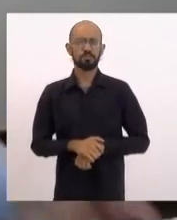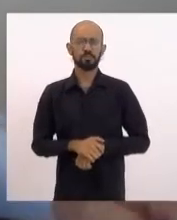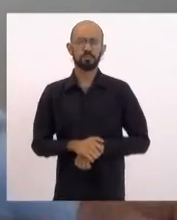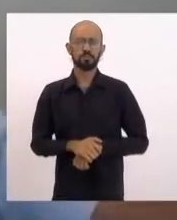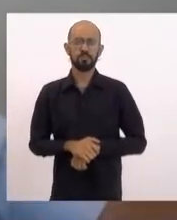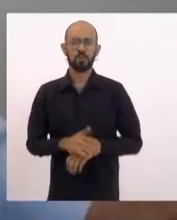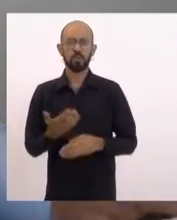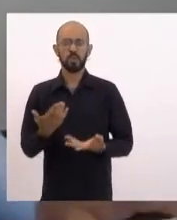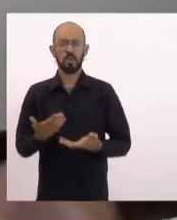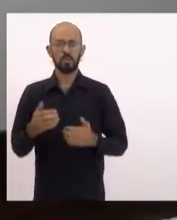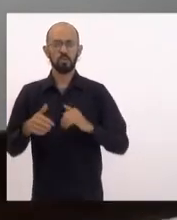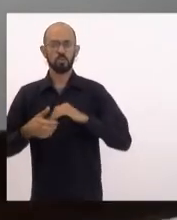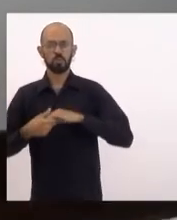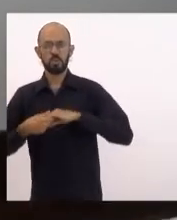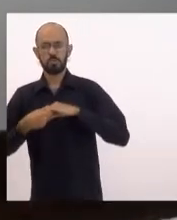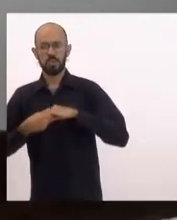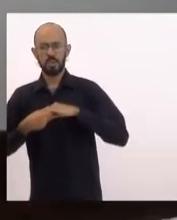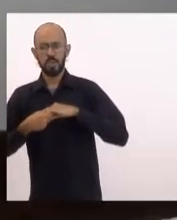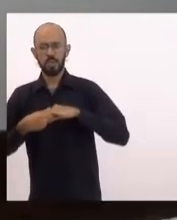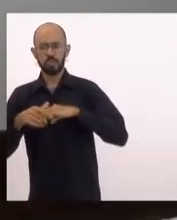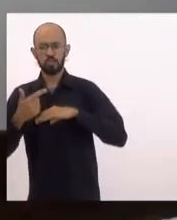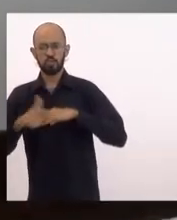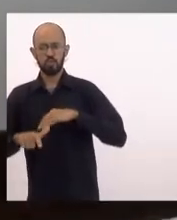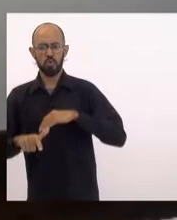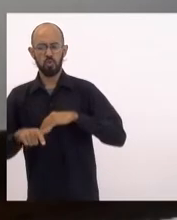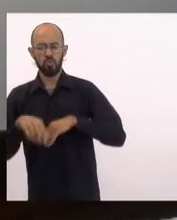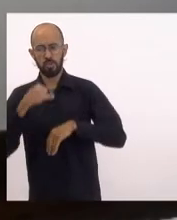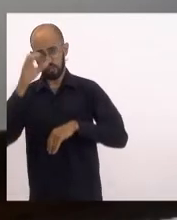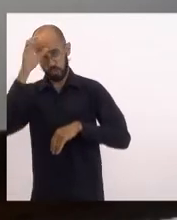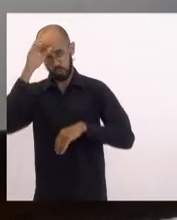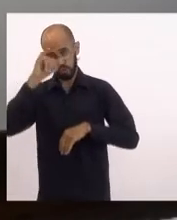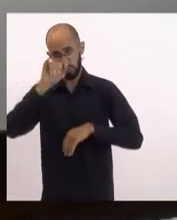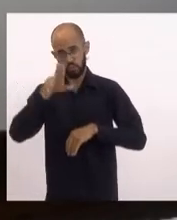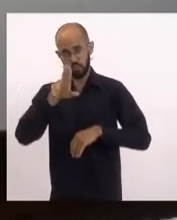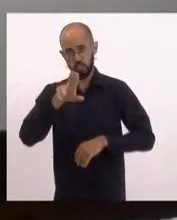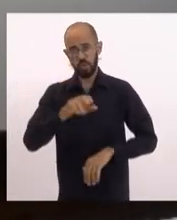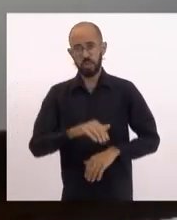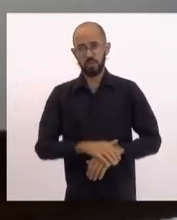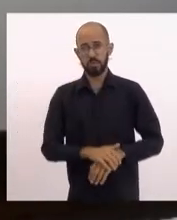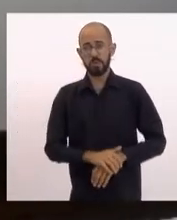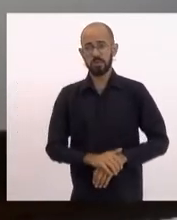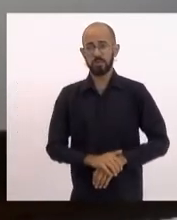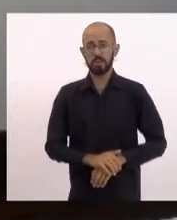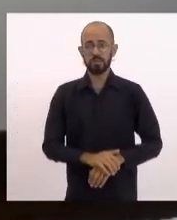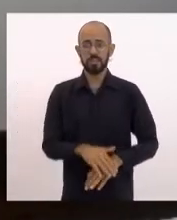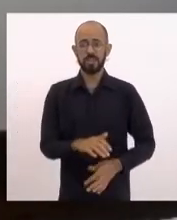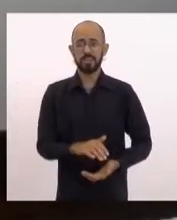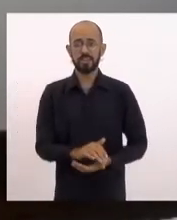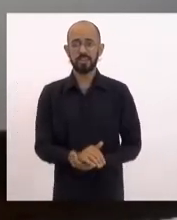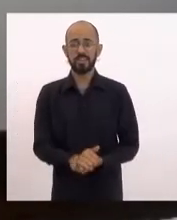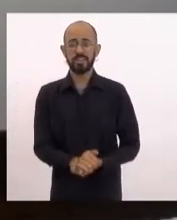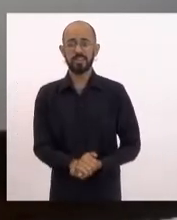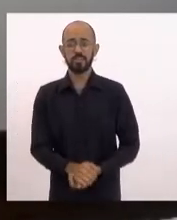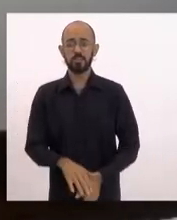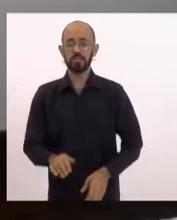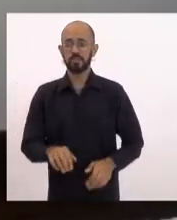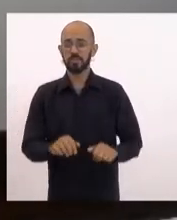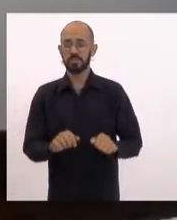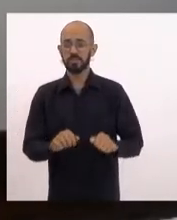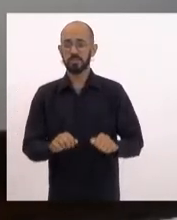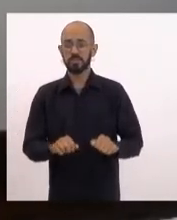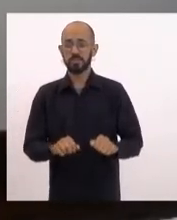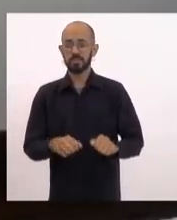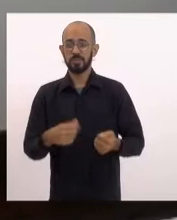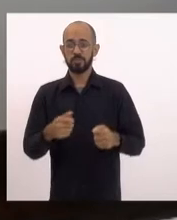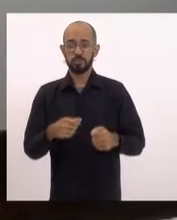cumprimentar mais uma vez a deputada Tia Ju. Nós já tínhamos conversado, inclusive, pessoalmente, em off,